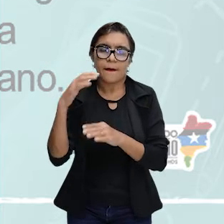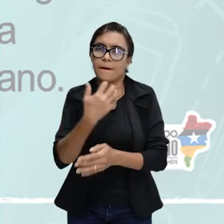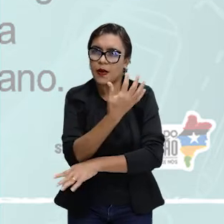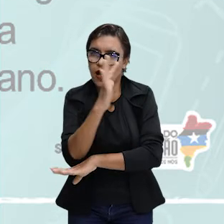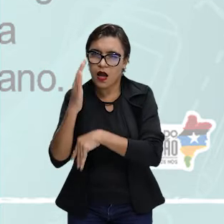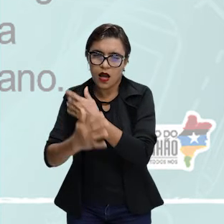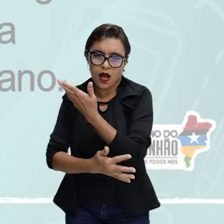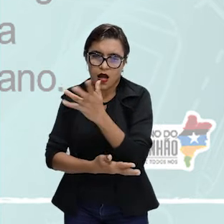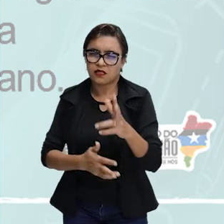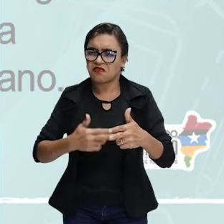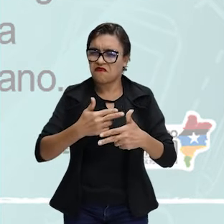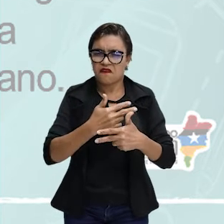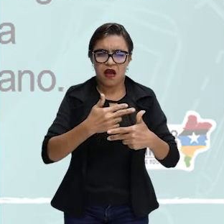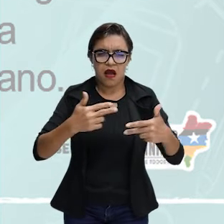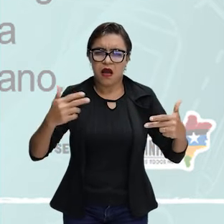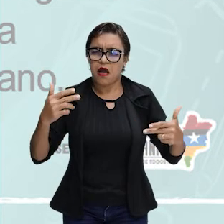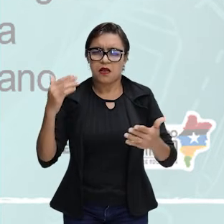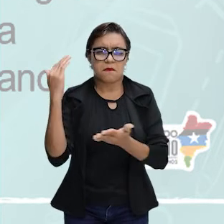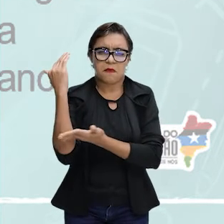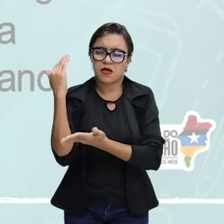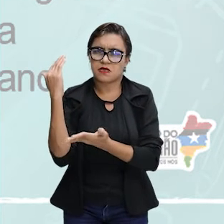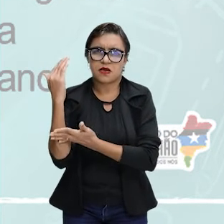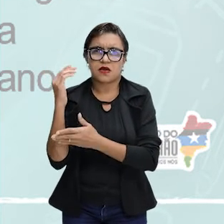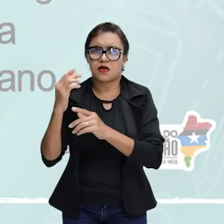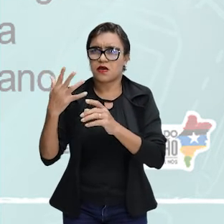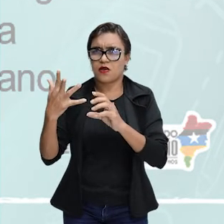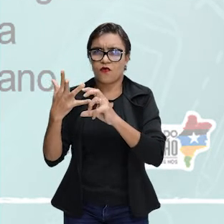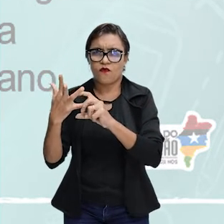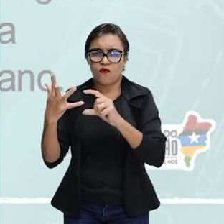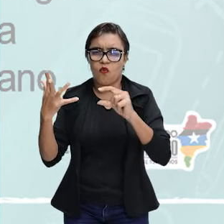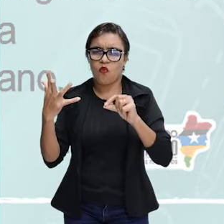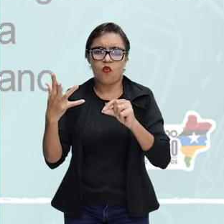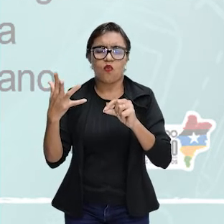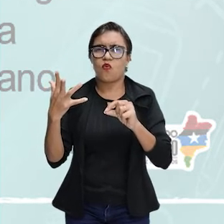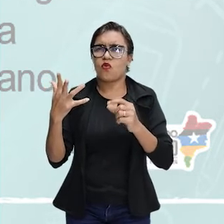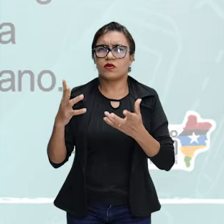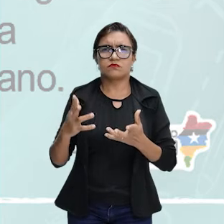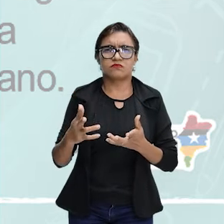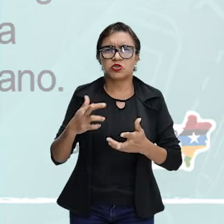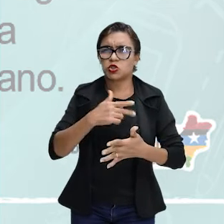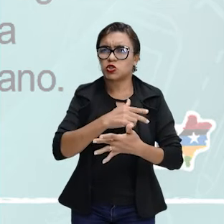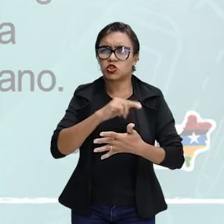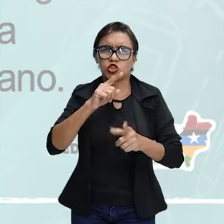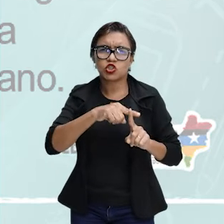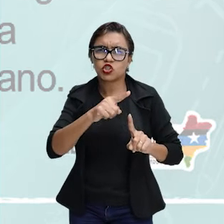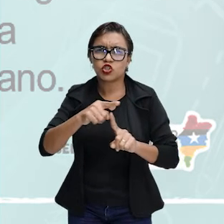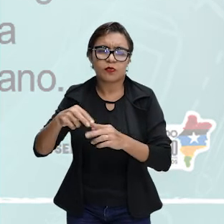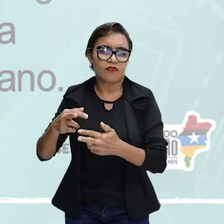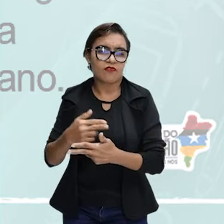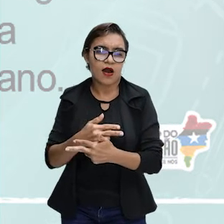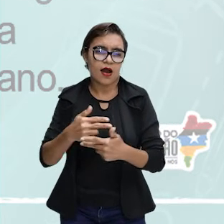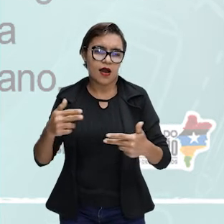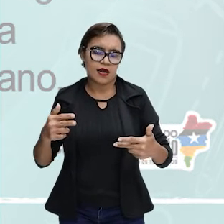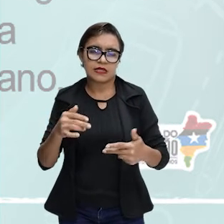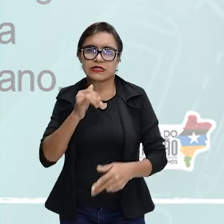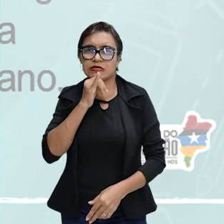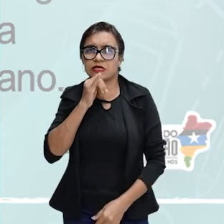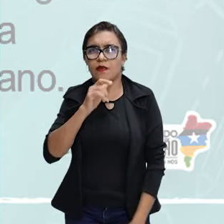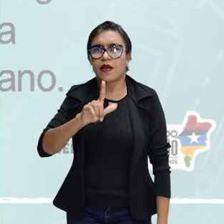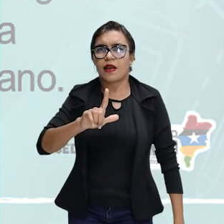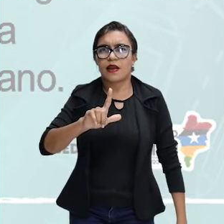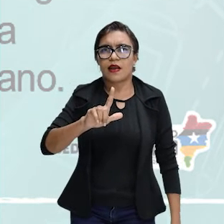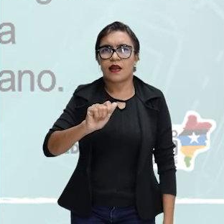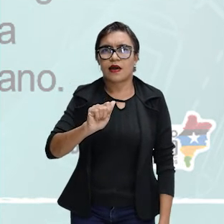folhas, ervas, madeiras, frutos, cascas de troncos e entre outros. Um exemplo, por exemplo, a produção do látex, né? A extração do látex, o